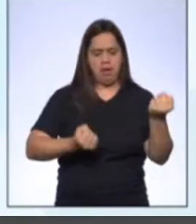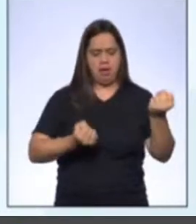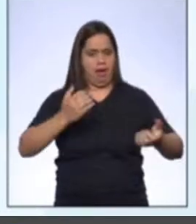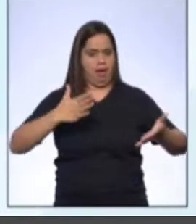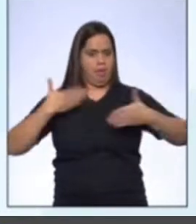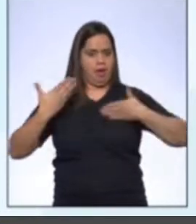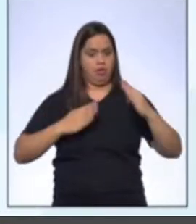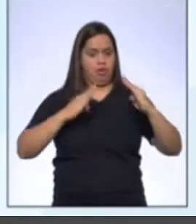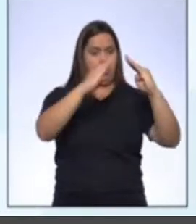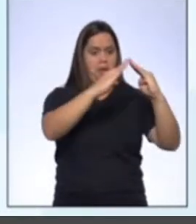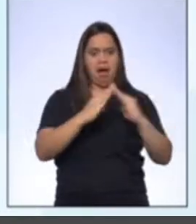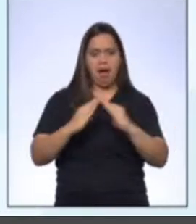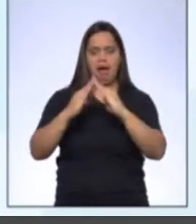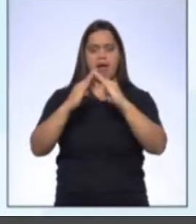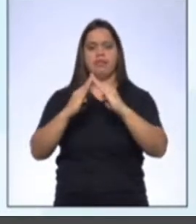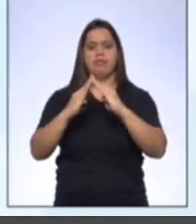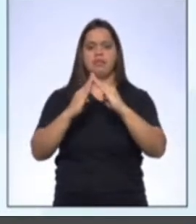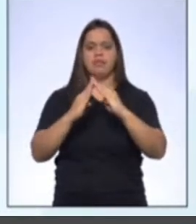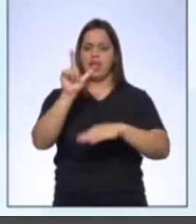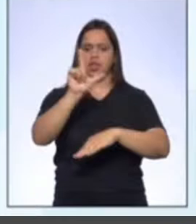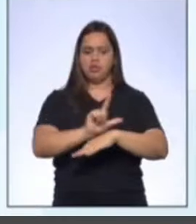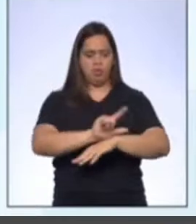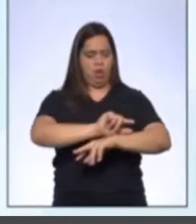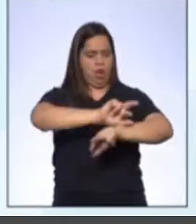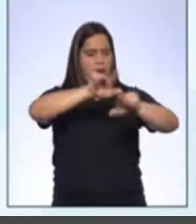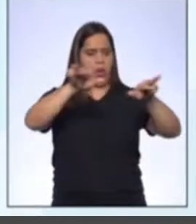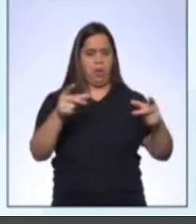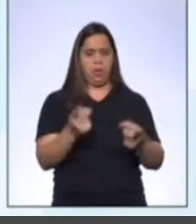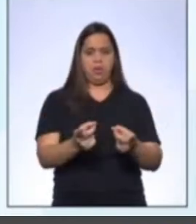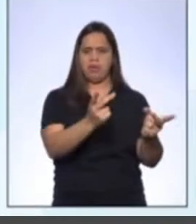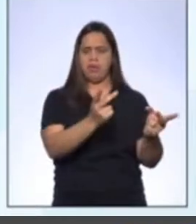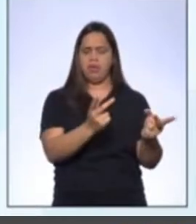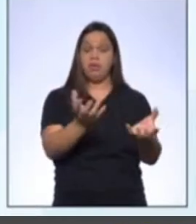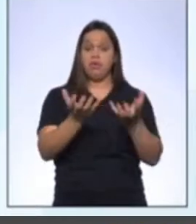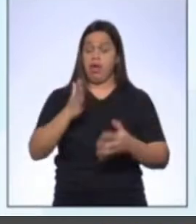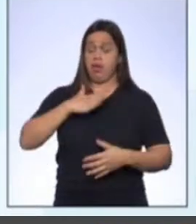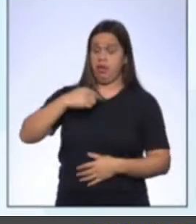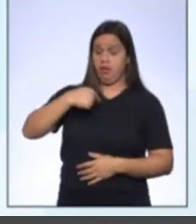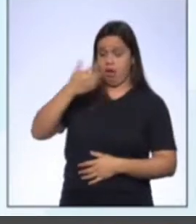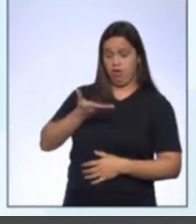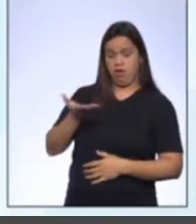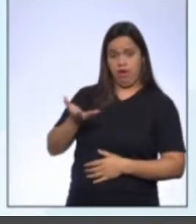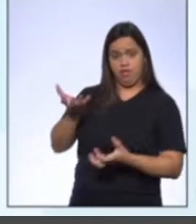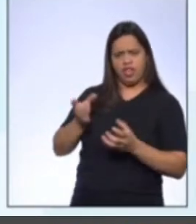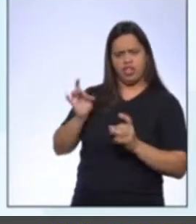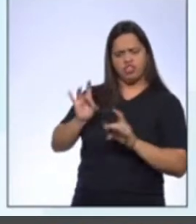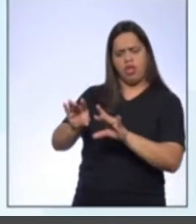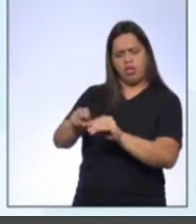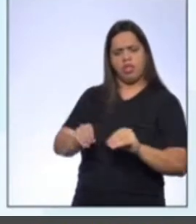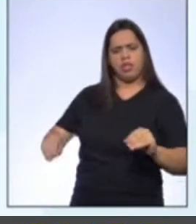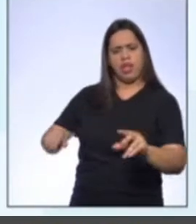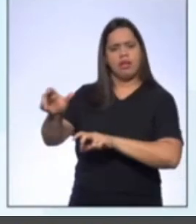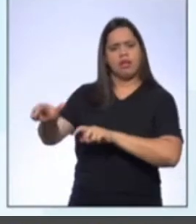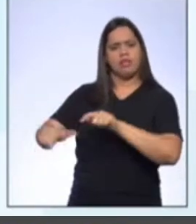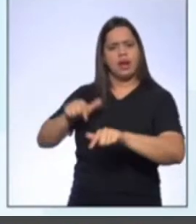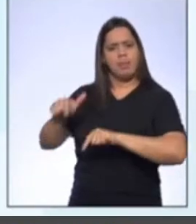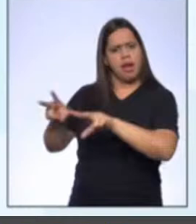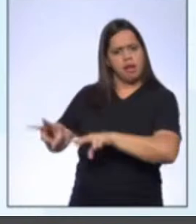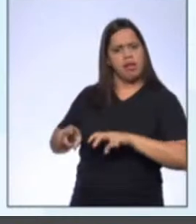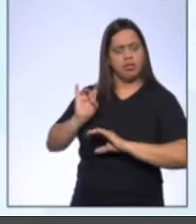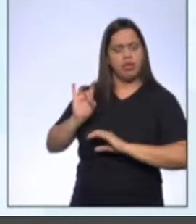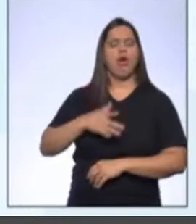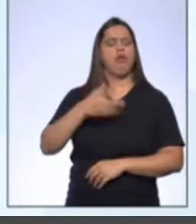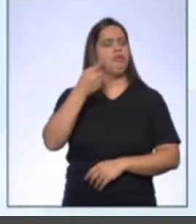sua casa de morar e a sua loja surtida. O que quero nesta vida é terra para trabalhar. Escute o que eu estou